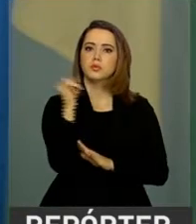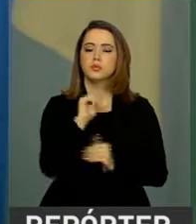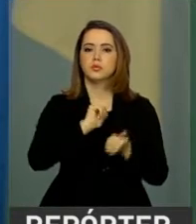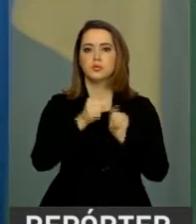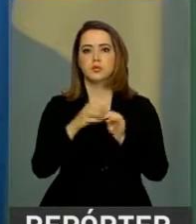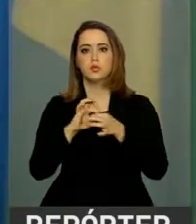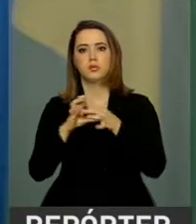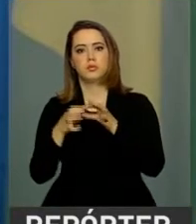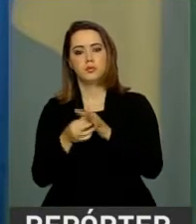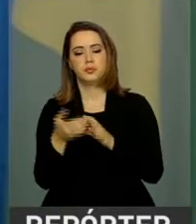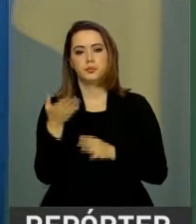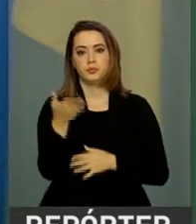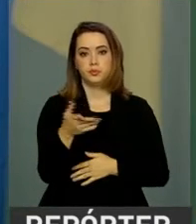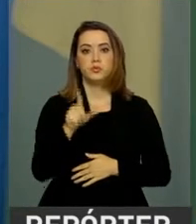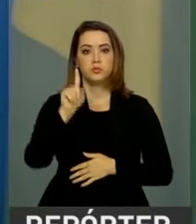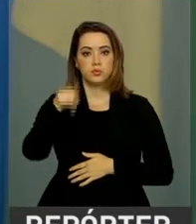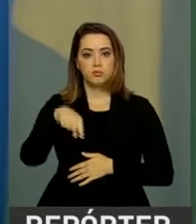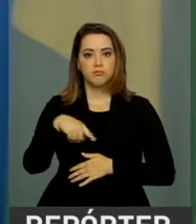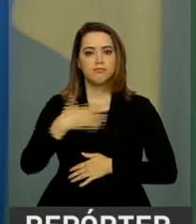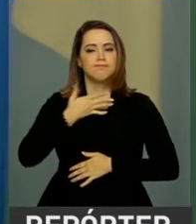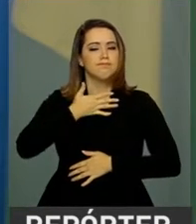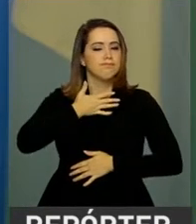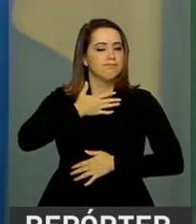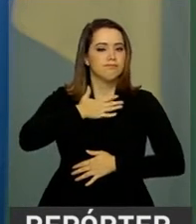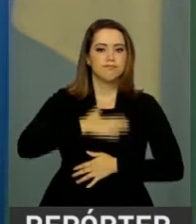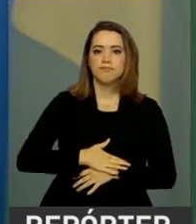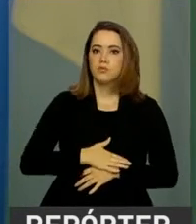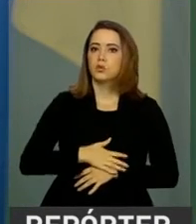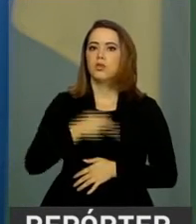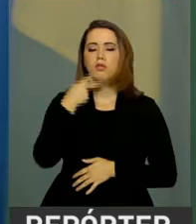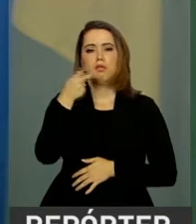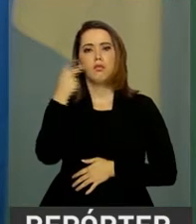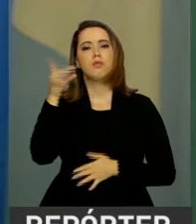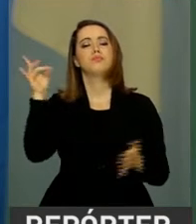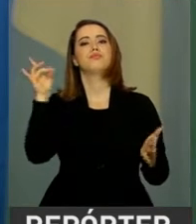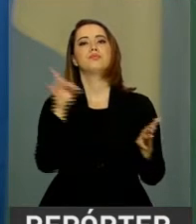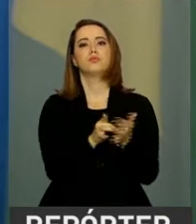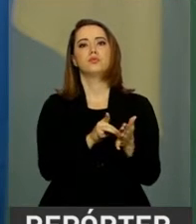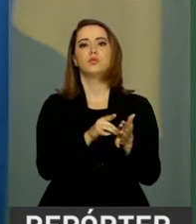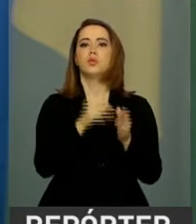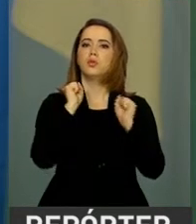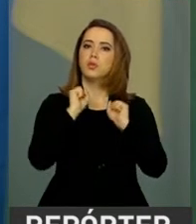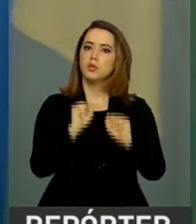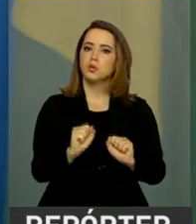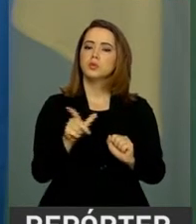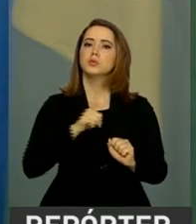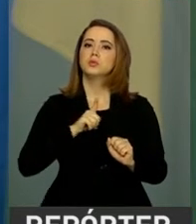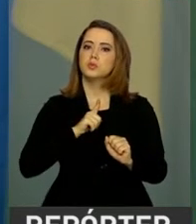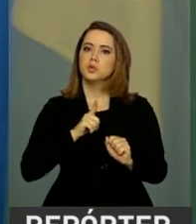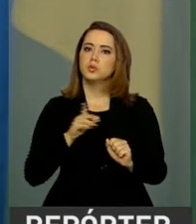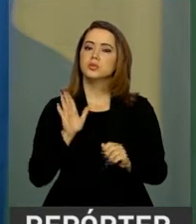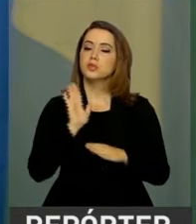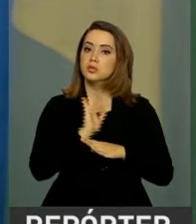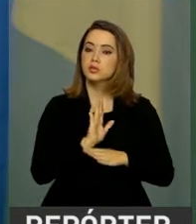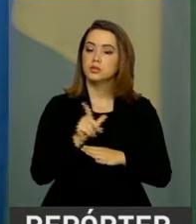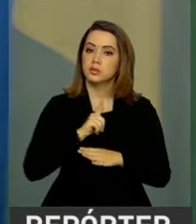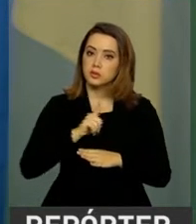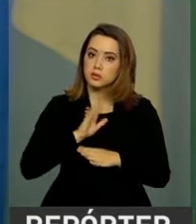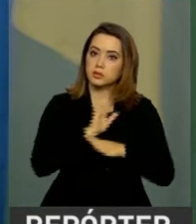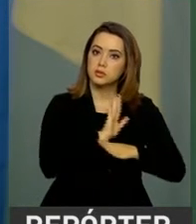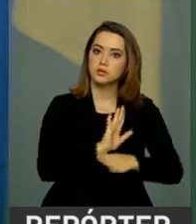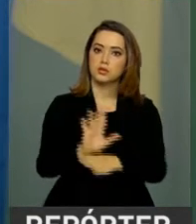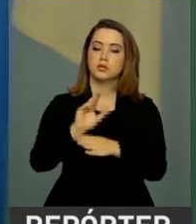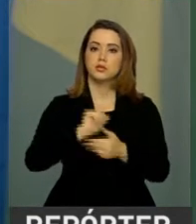uma tranquilidade, digo aos senhores, sem medo de errar, contar com o concurso das Forças Armadas para a segurança